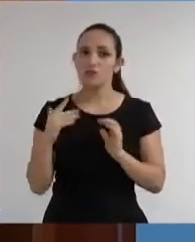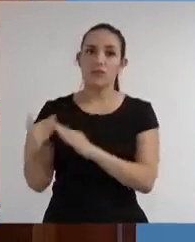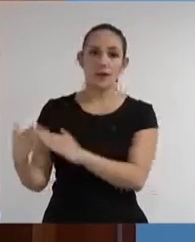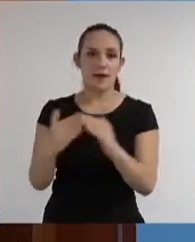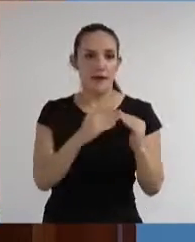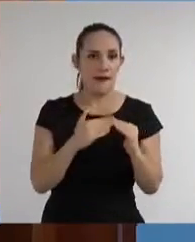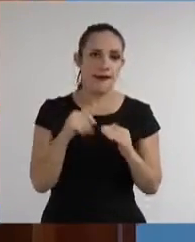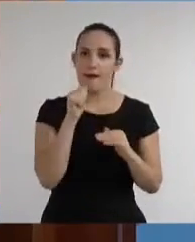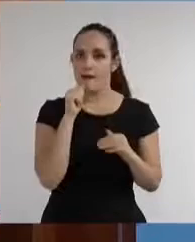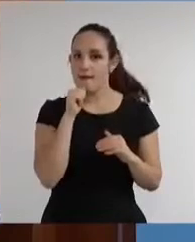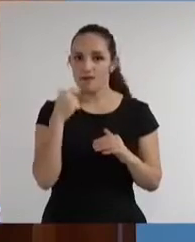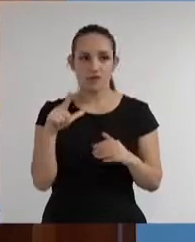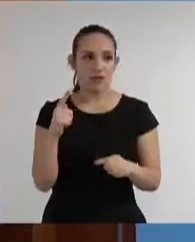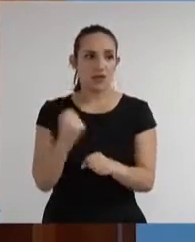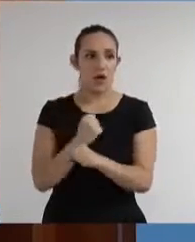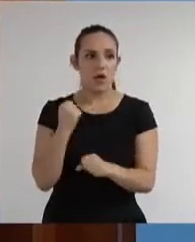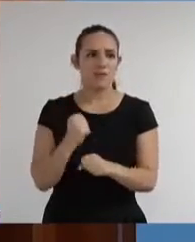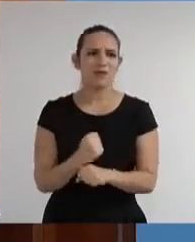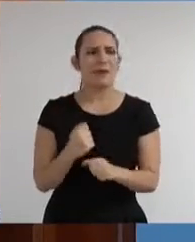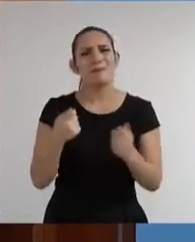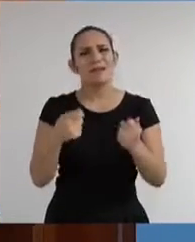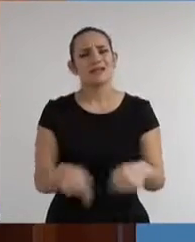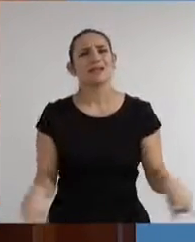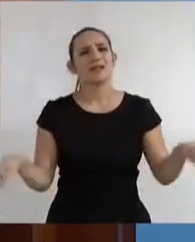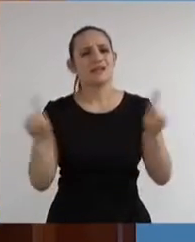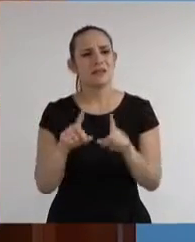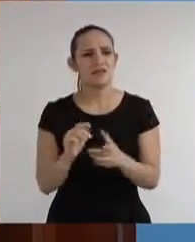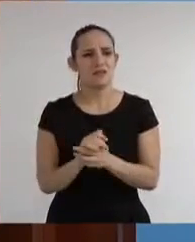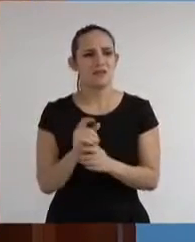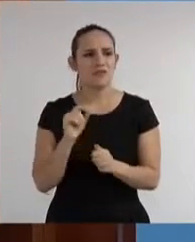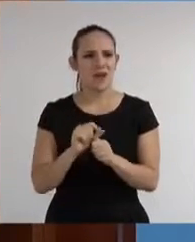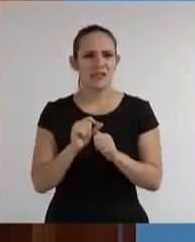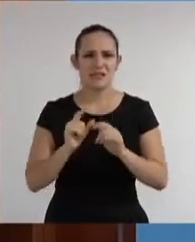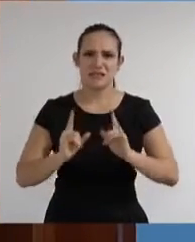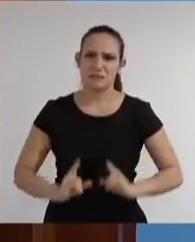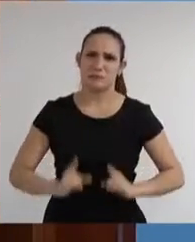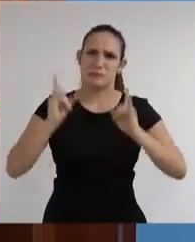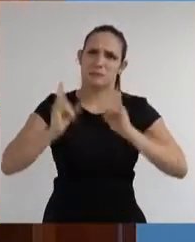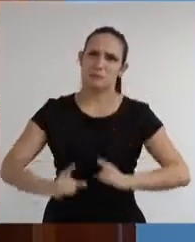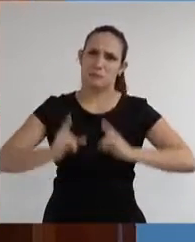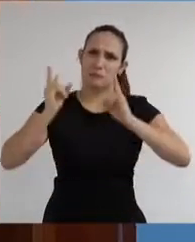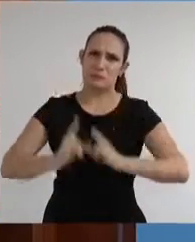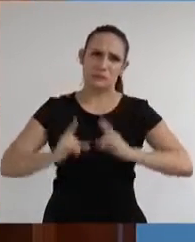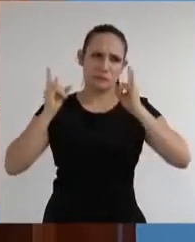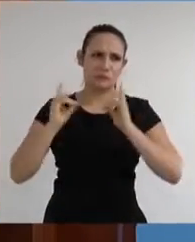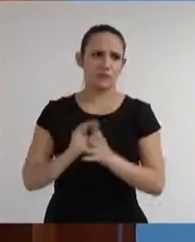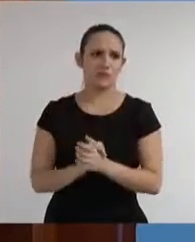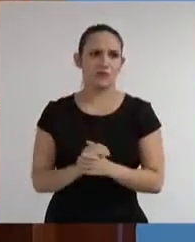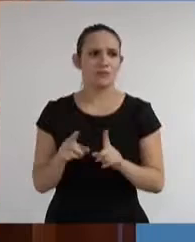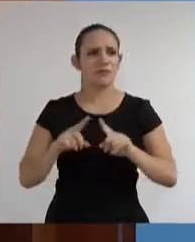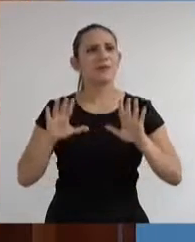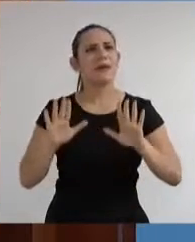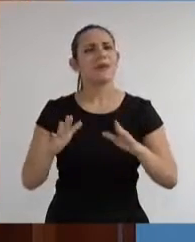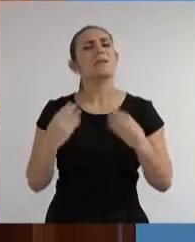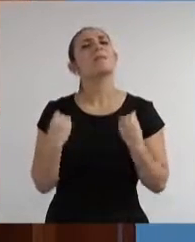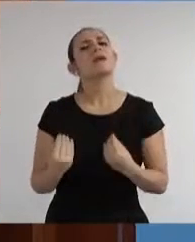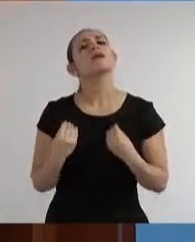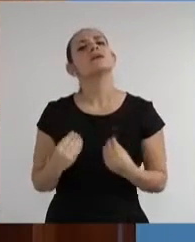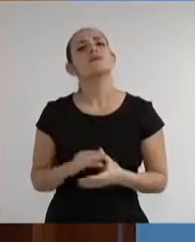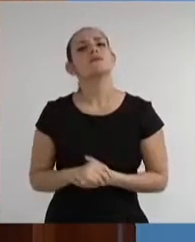ainda não há necessidade de se verticalizar tanto o município. Agora, se você imagina, se nós trancarmos